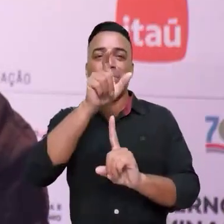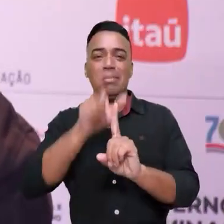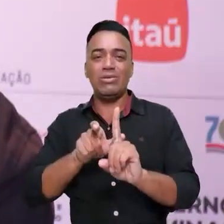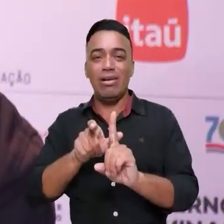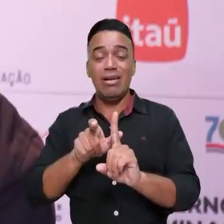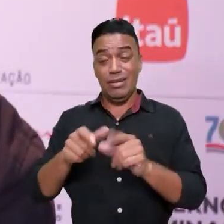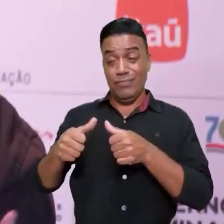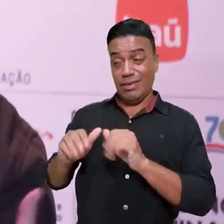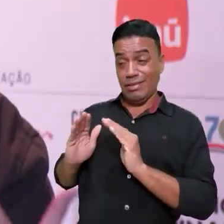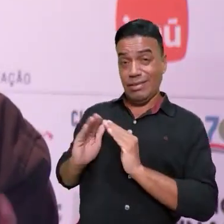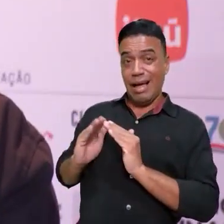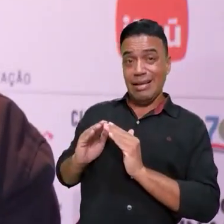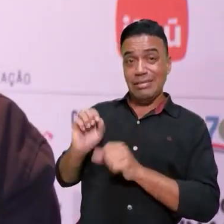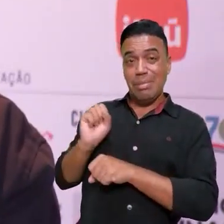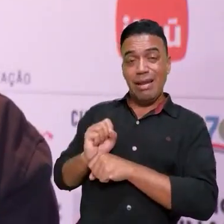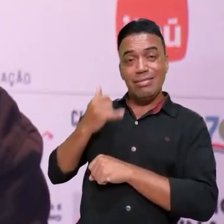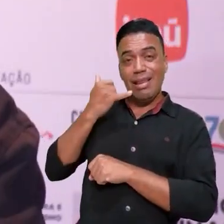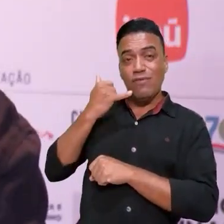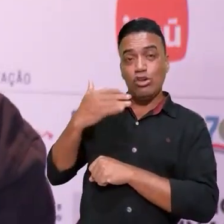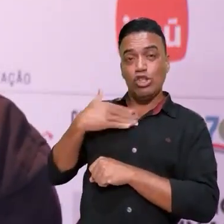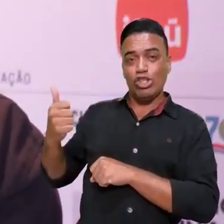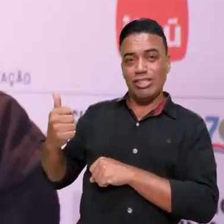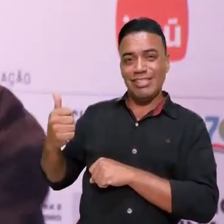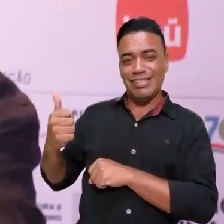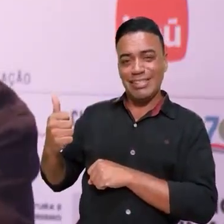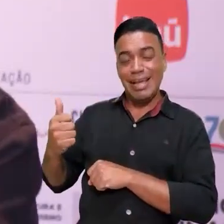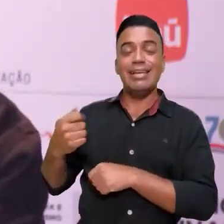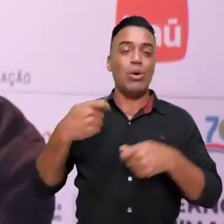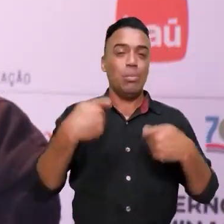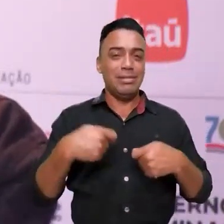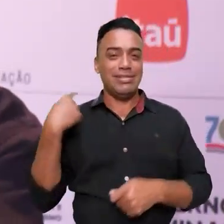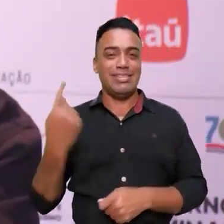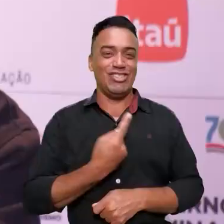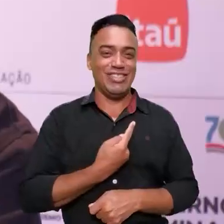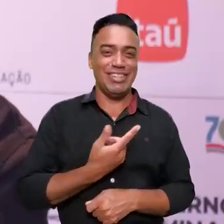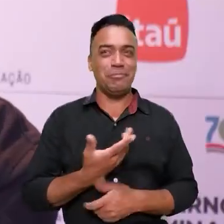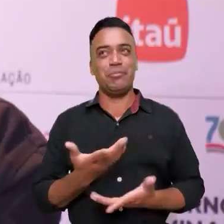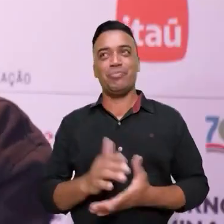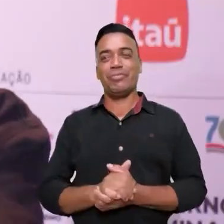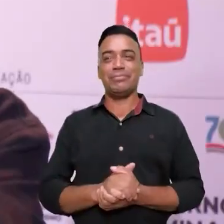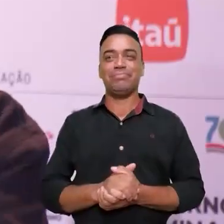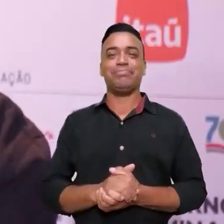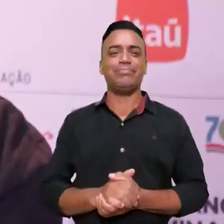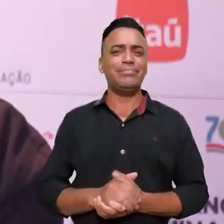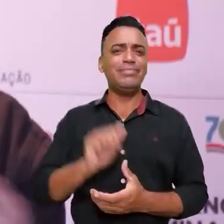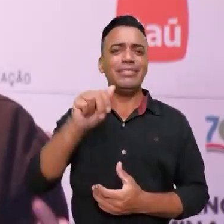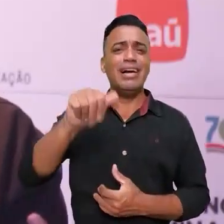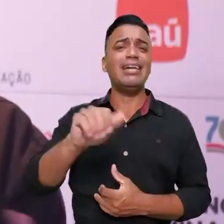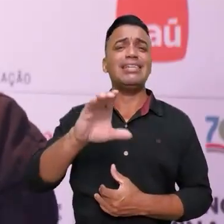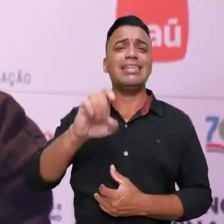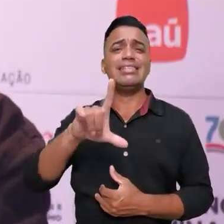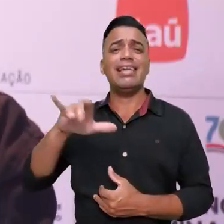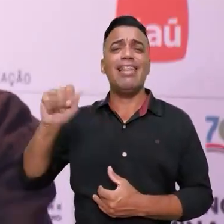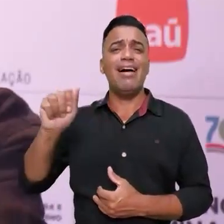não dá para ficar em casa esperando o telefone tocar, ou não dá para. A gente precisa. Enfim, e até a Ana Ceci me disse para dizer